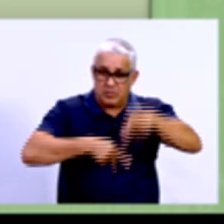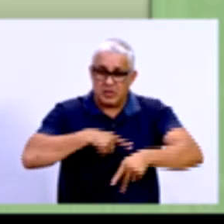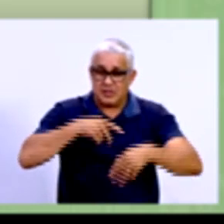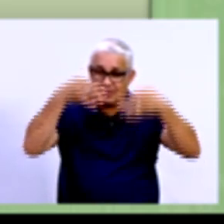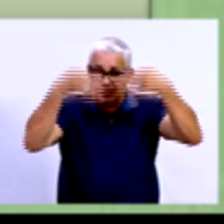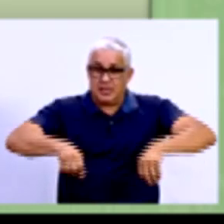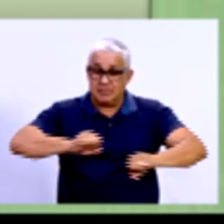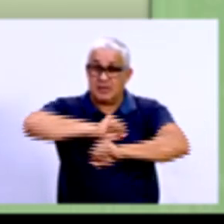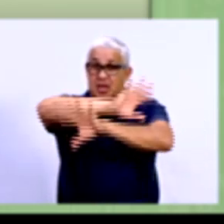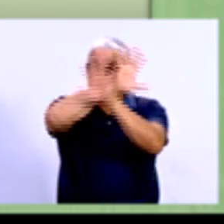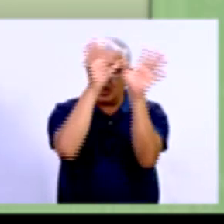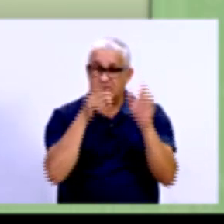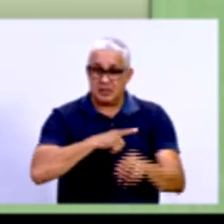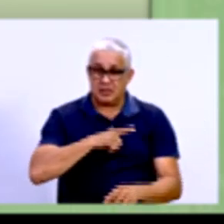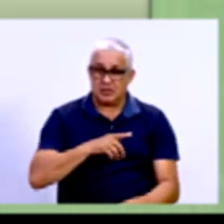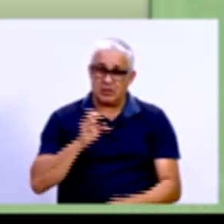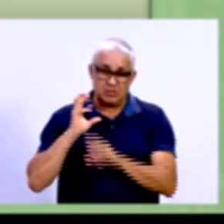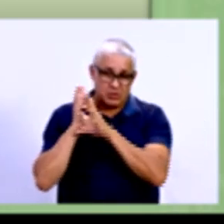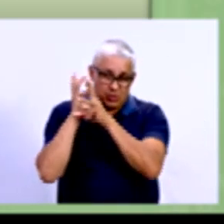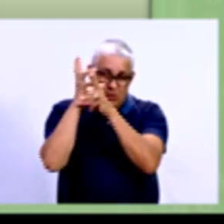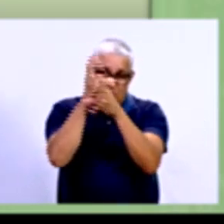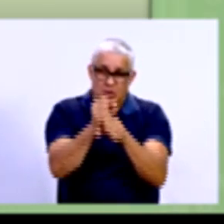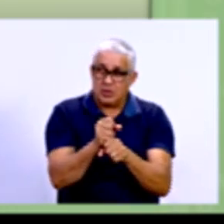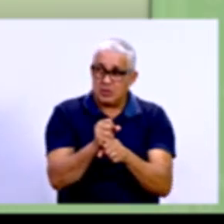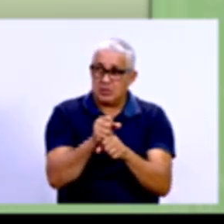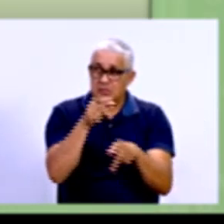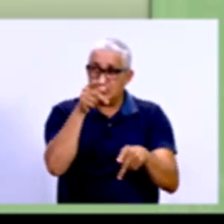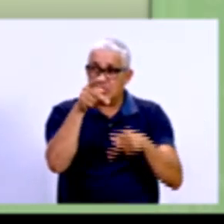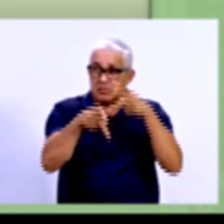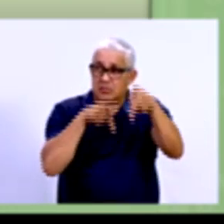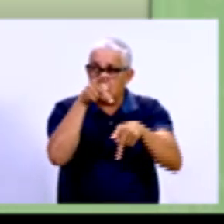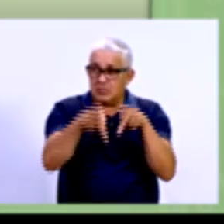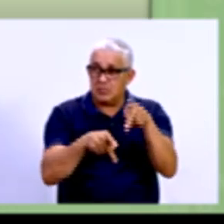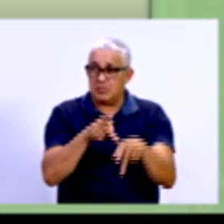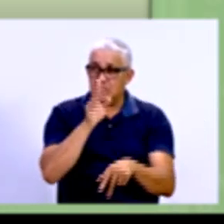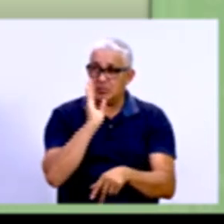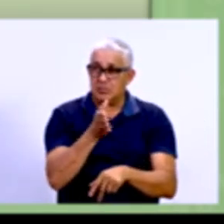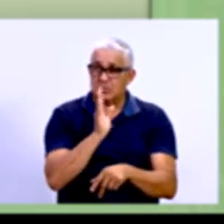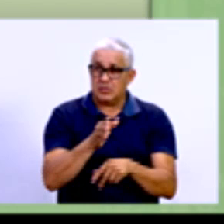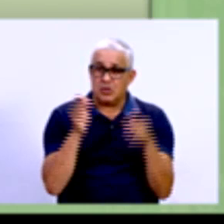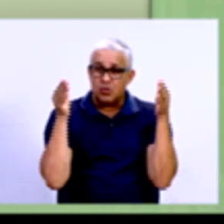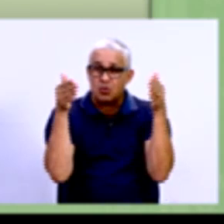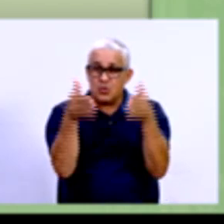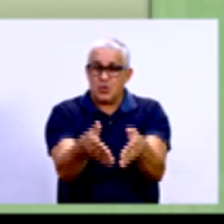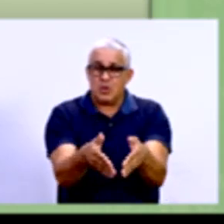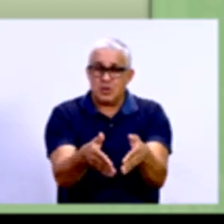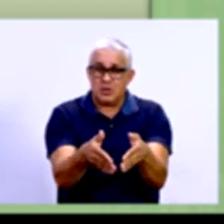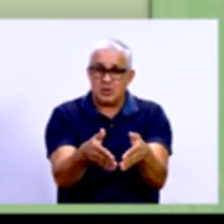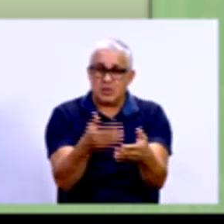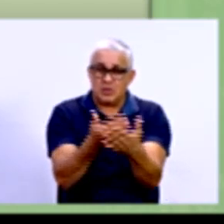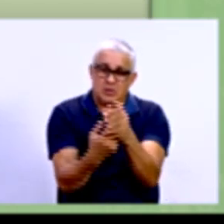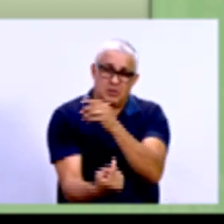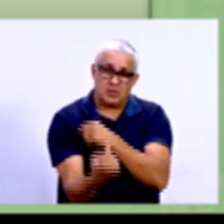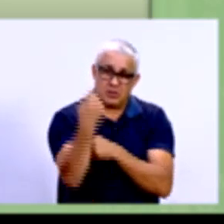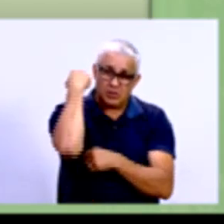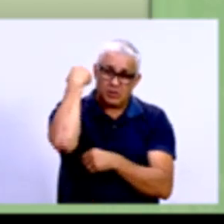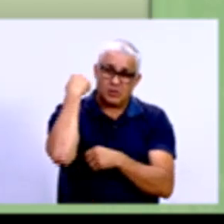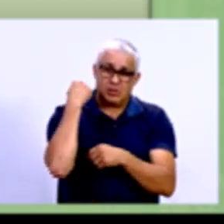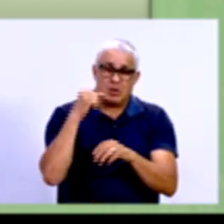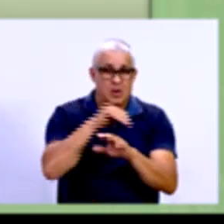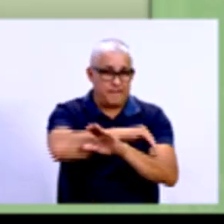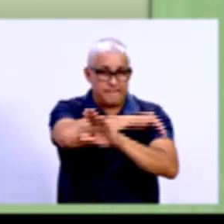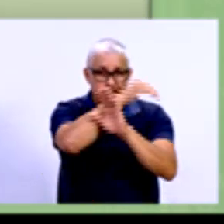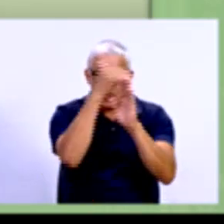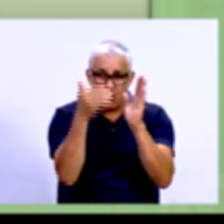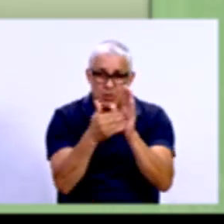para vocês, tá? A gente está dando uma repassada aqui, mas população, a gente já focou bastante em aulas anteriores, é o todo